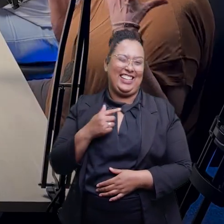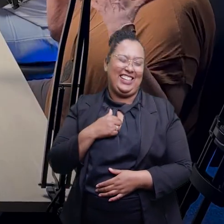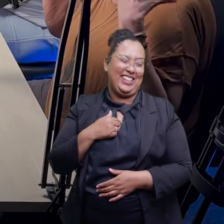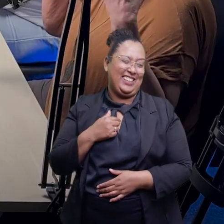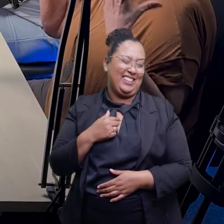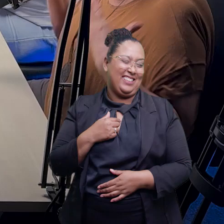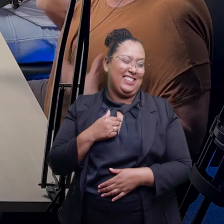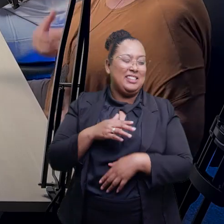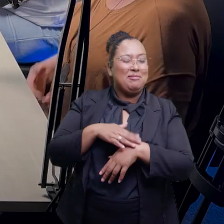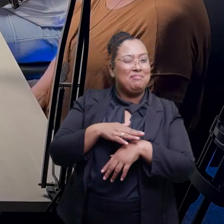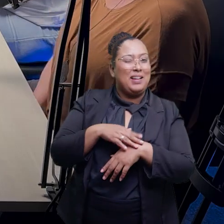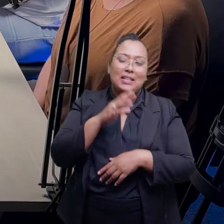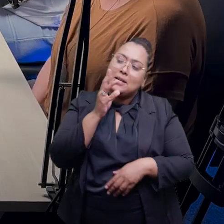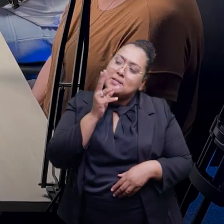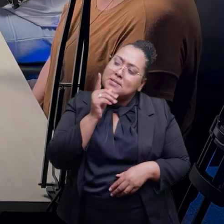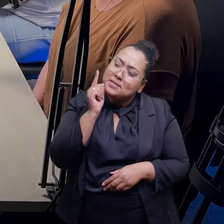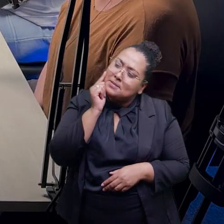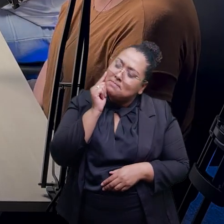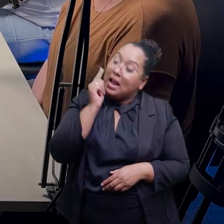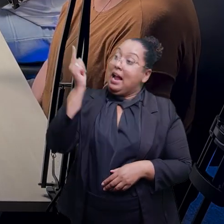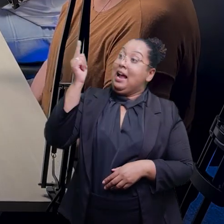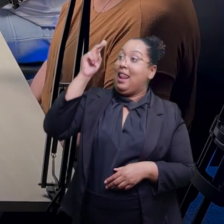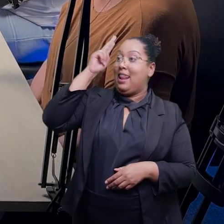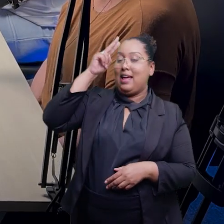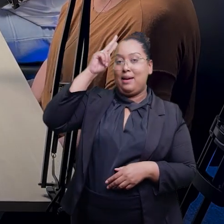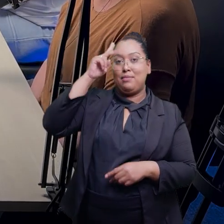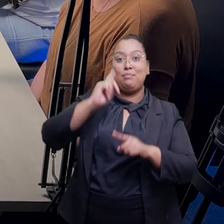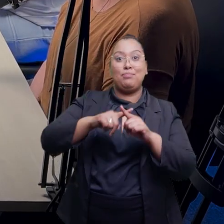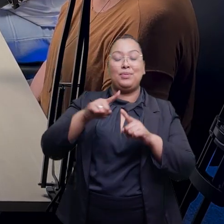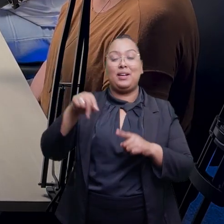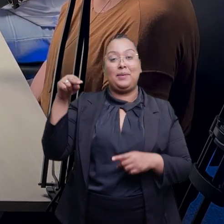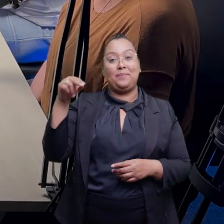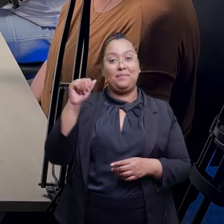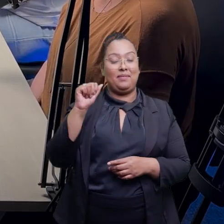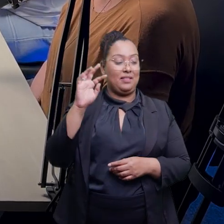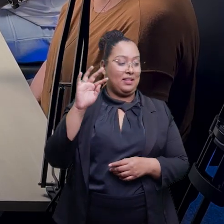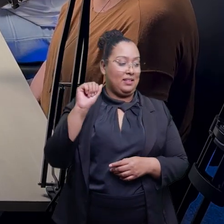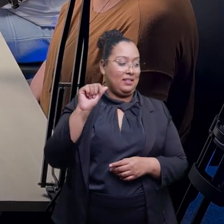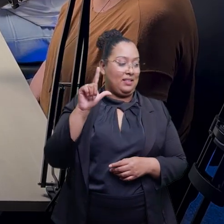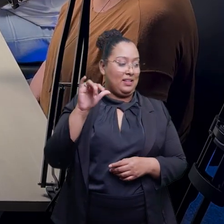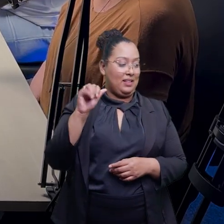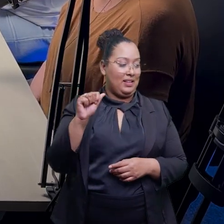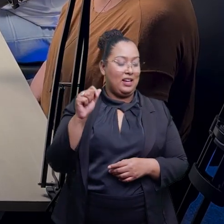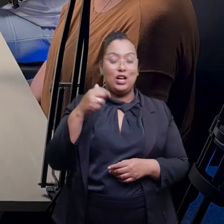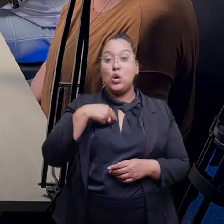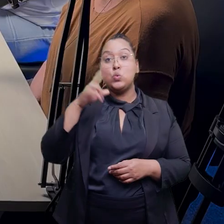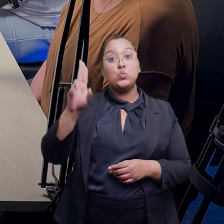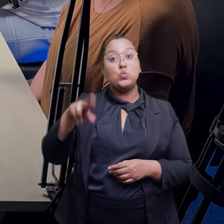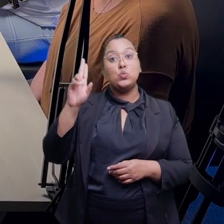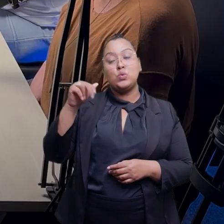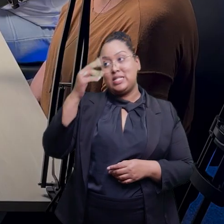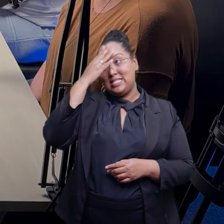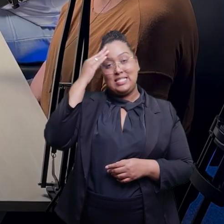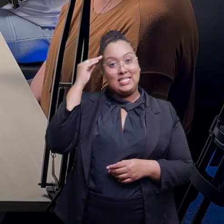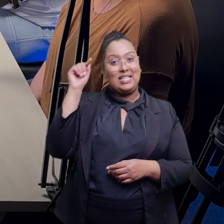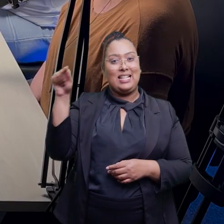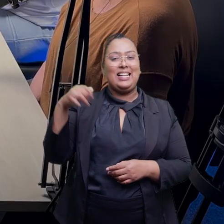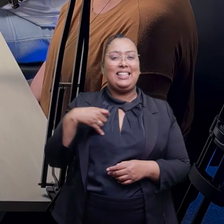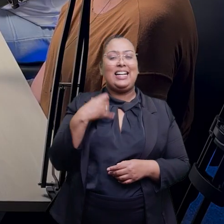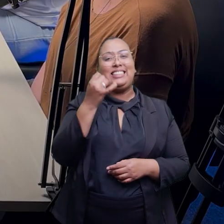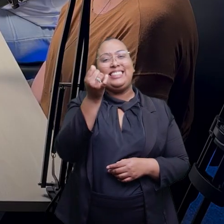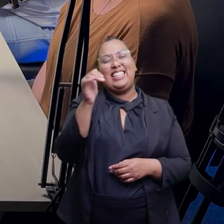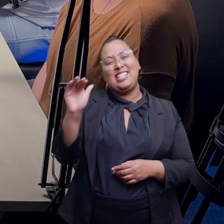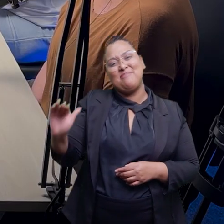levo uns segundos para relembrar, porque Natália, eu acho que eu nunca vou perder a memória da Natália de